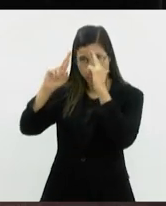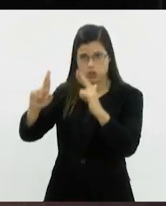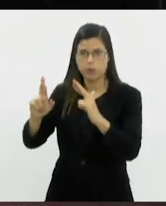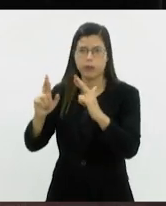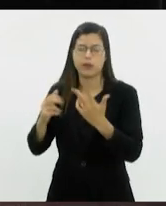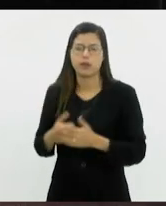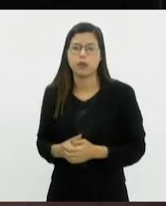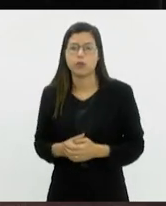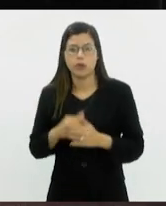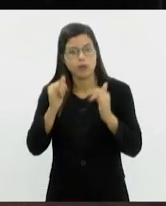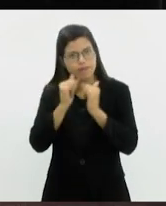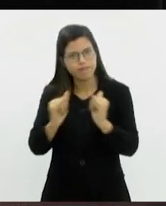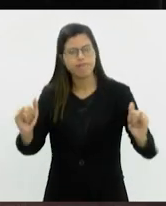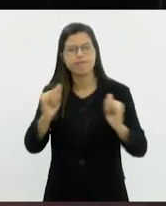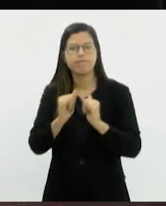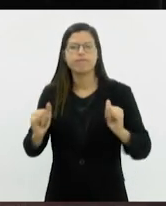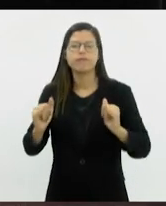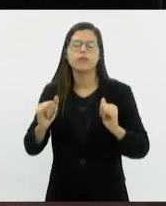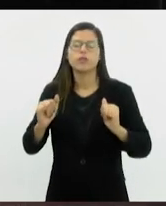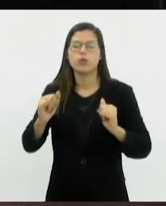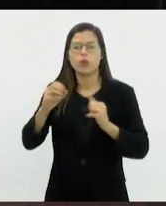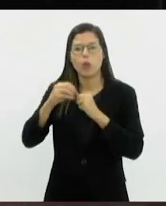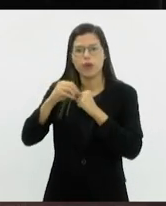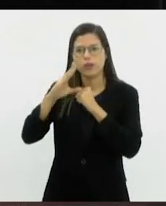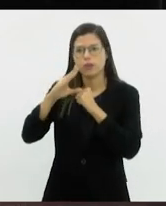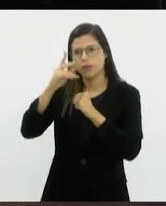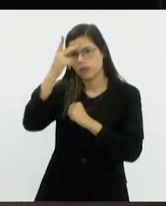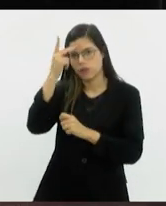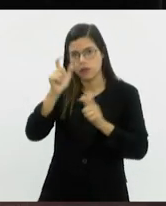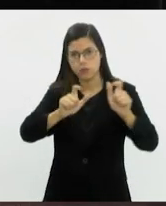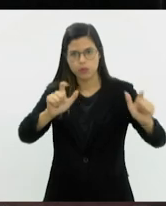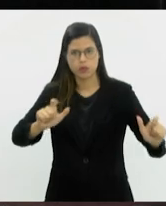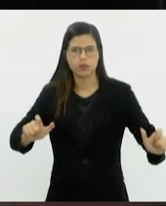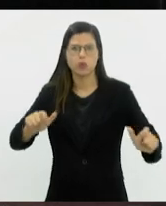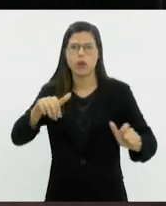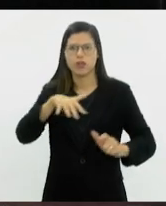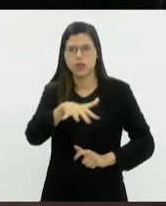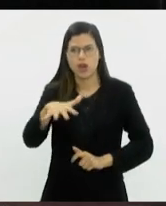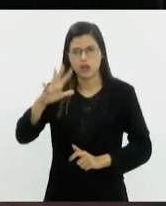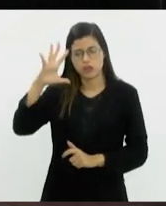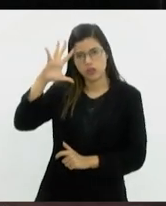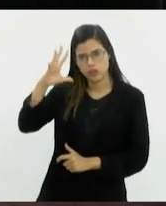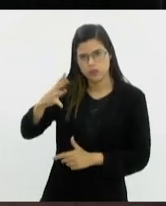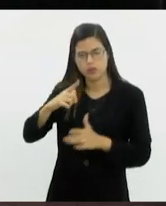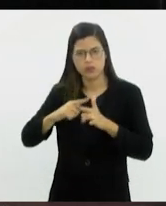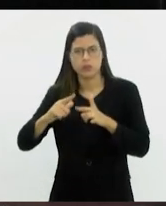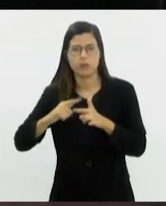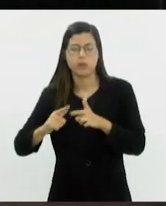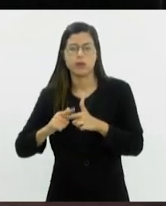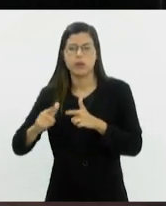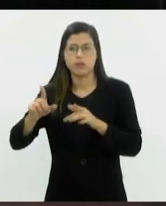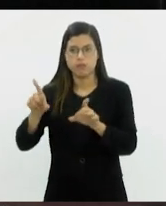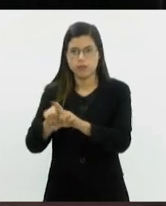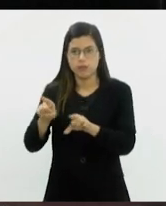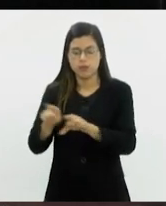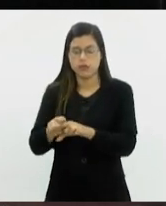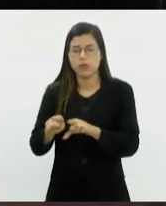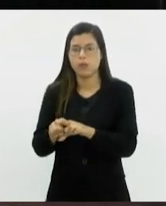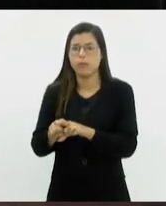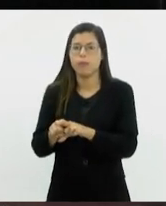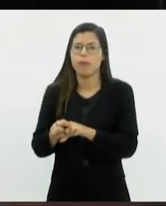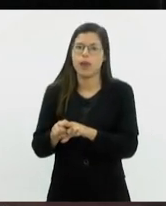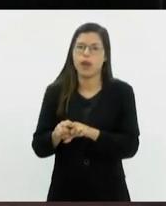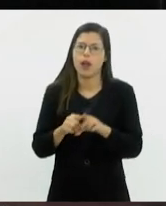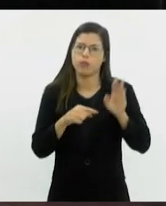levar informação e conhecimento para essas pessoas na Câmara de Mediação e desafogando um pouco o Poder Judiciário para que